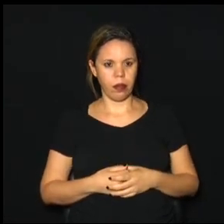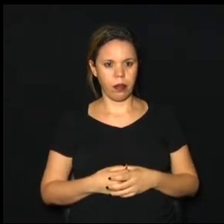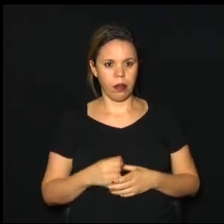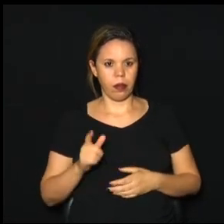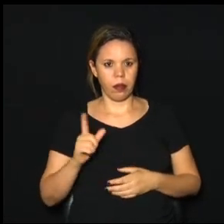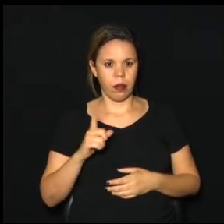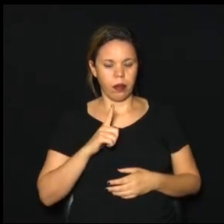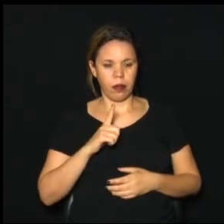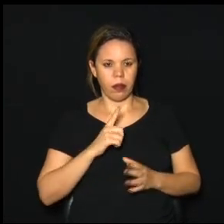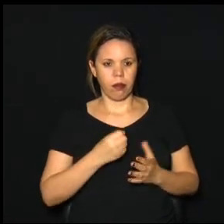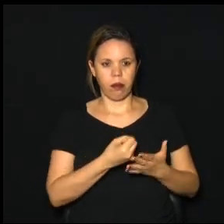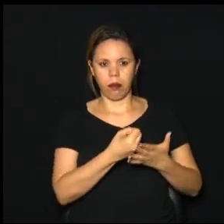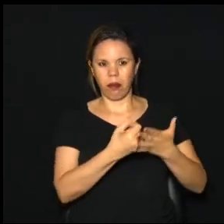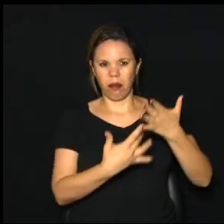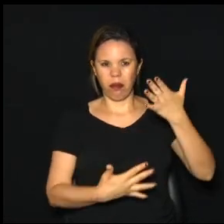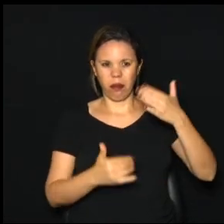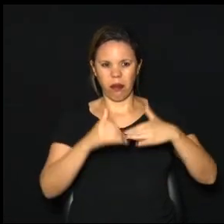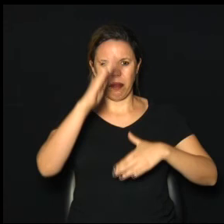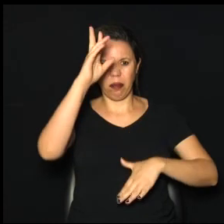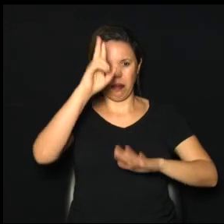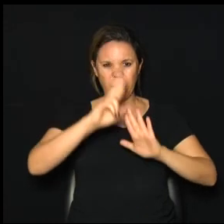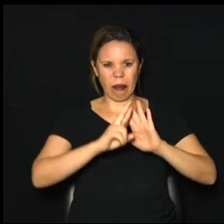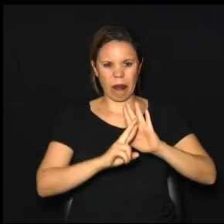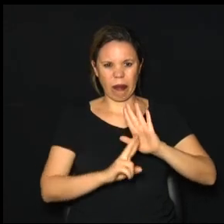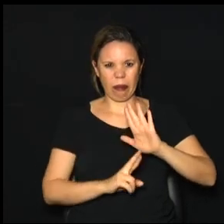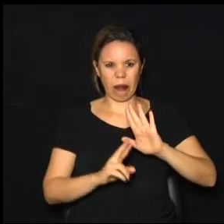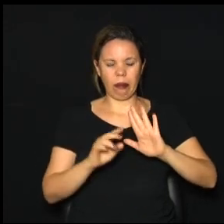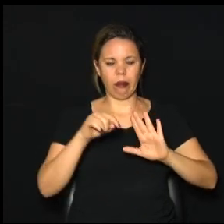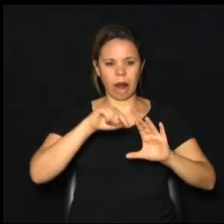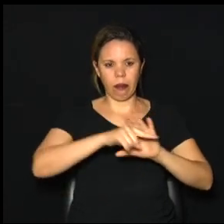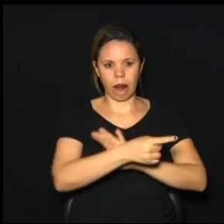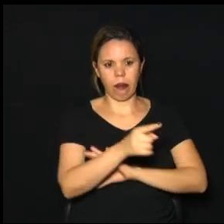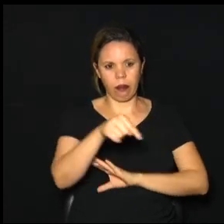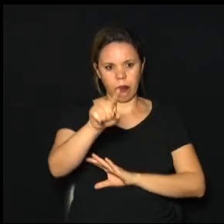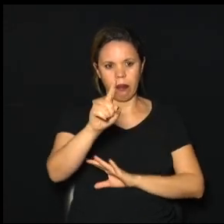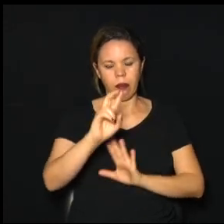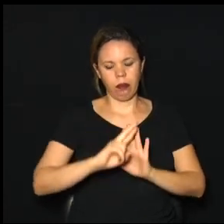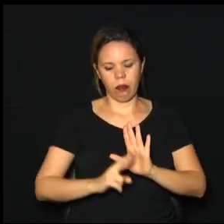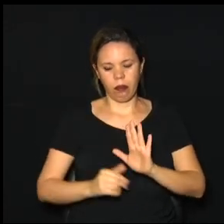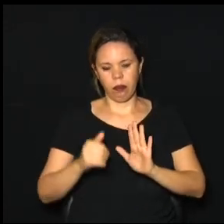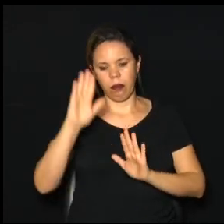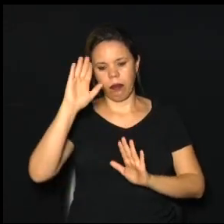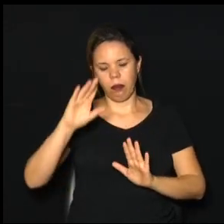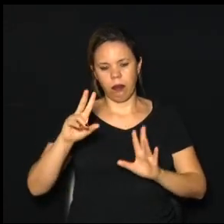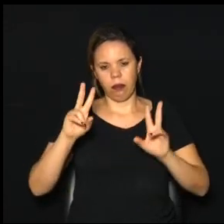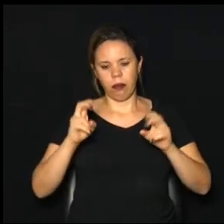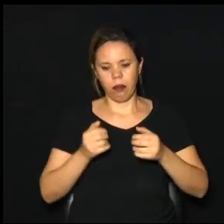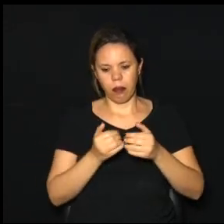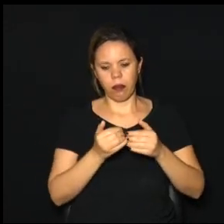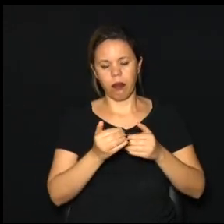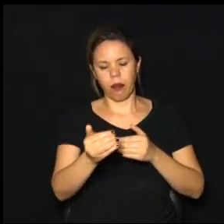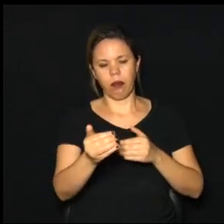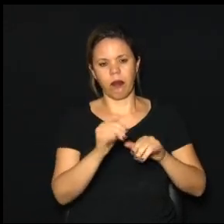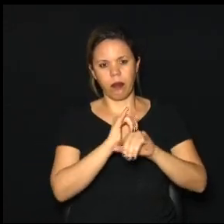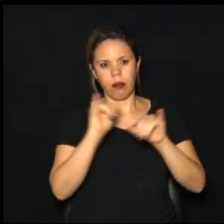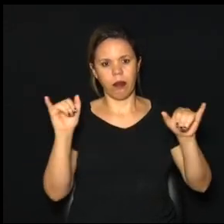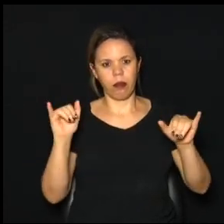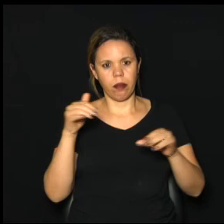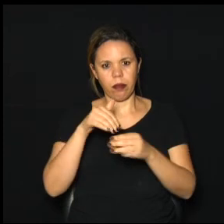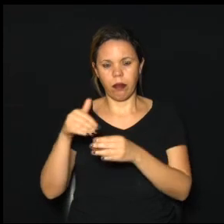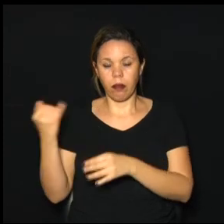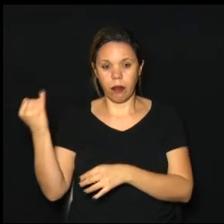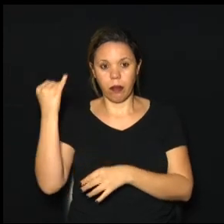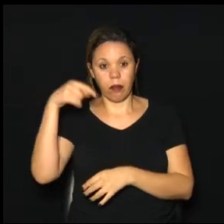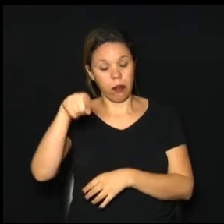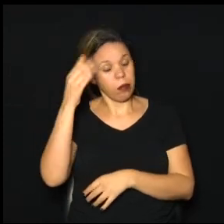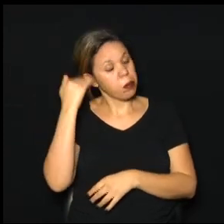Evidentemente que existem muito mais regras além dessas, né, que vão permear as campanhas eleitorais, que é importante que